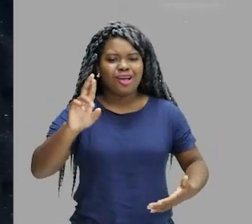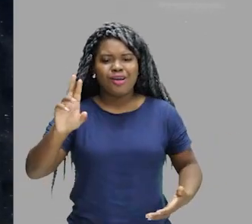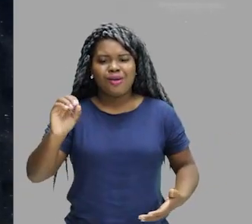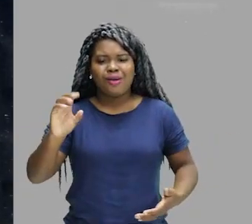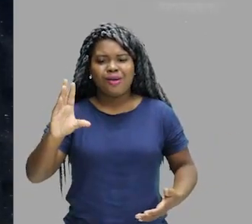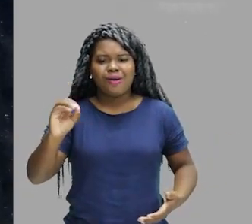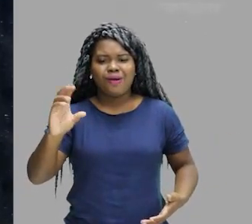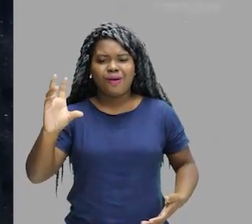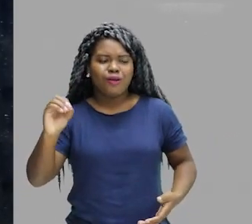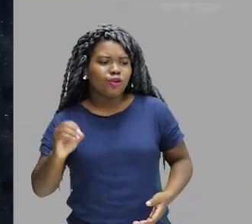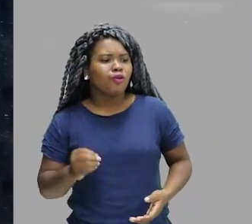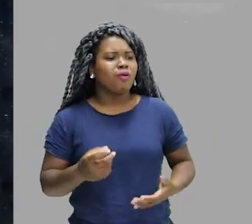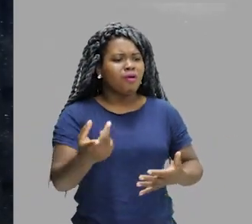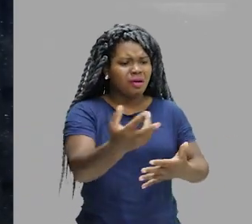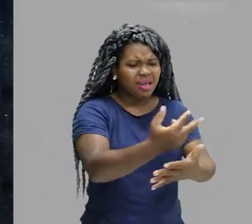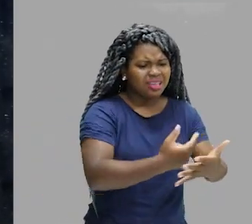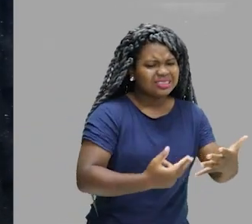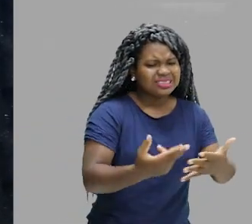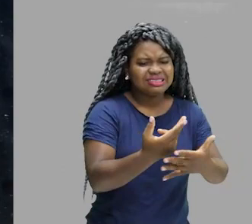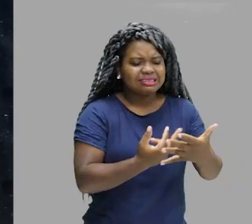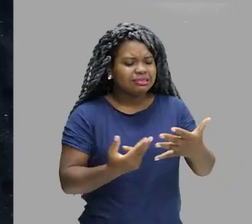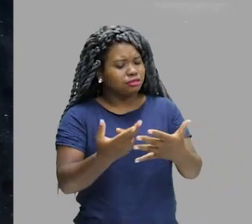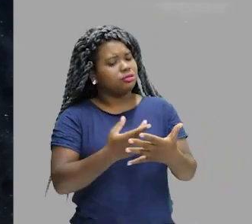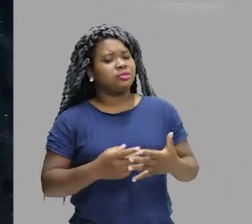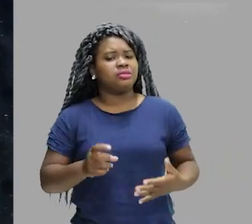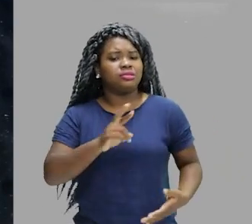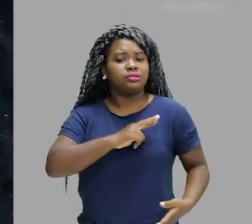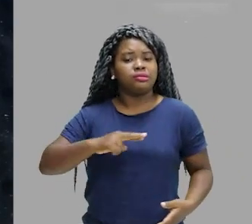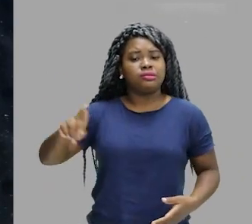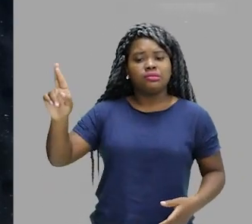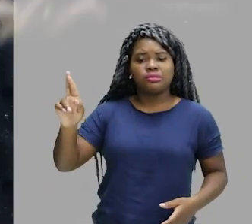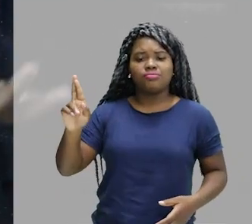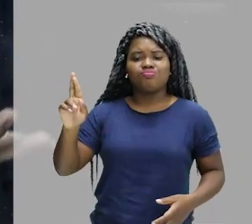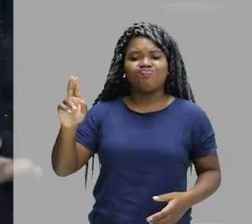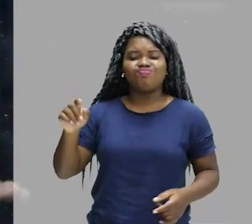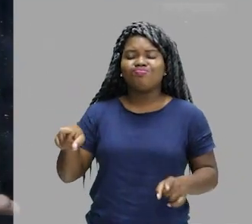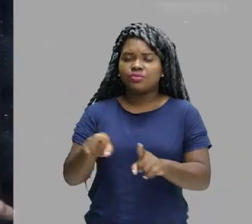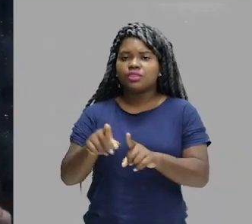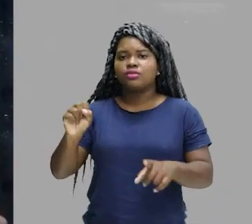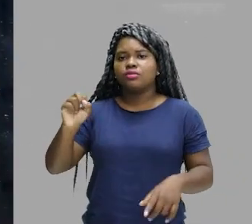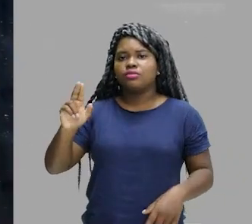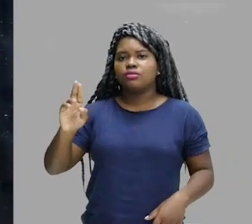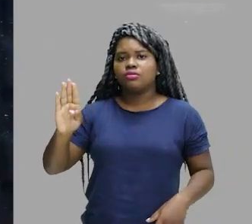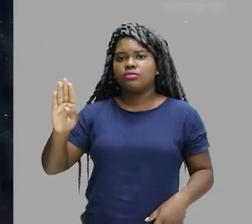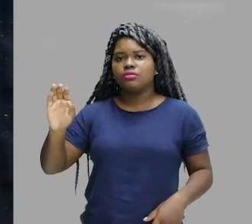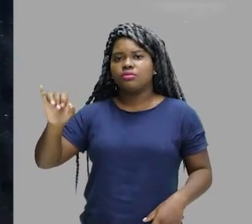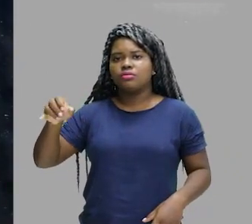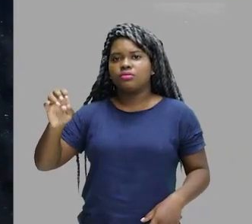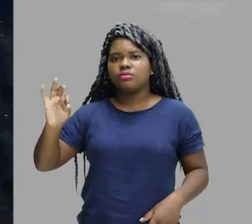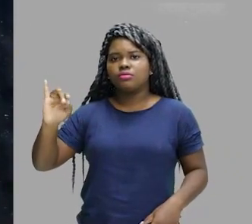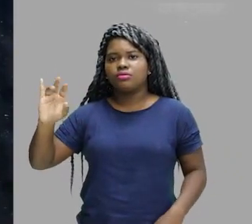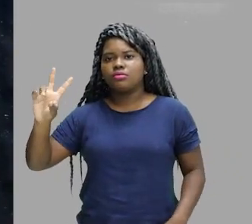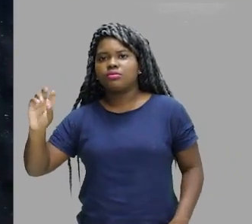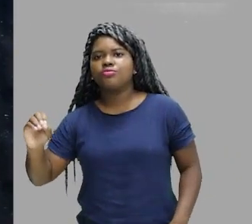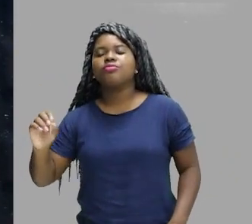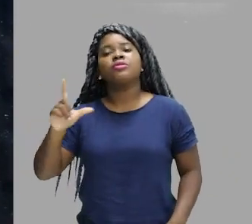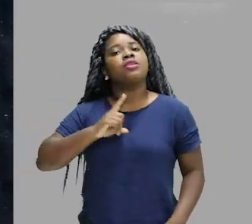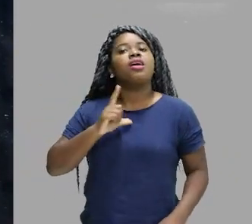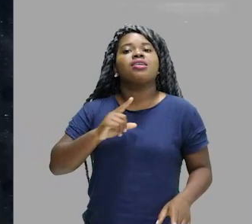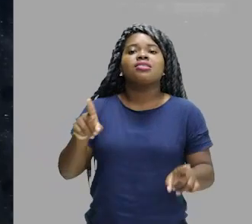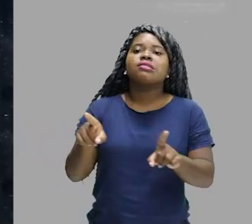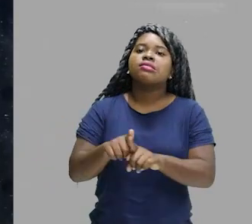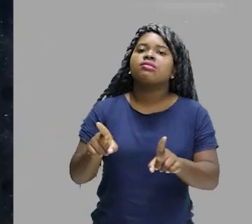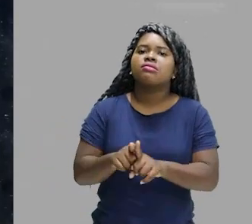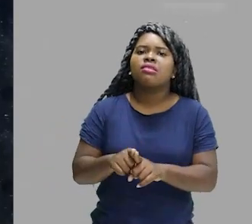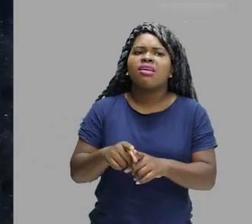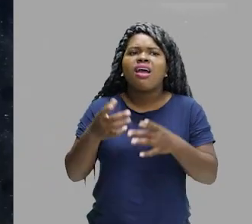caráter religioso, barroco, aquele caráter subjetivo, né, que tem a arquitetura eclética que